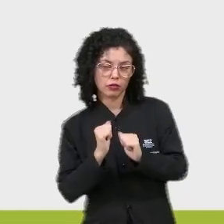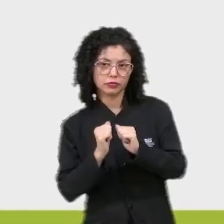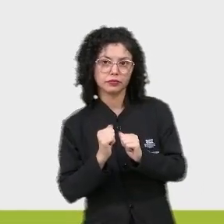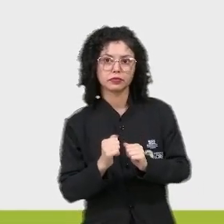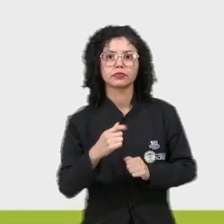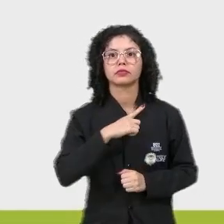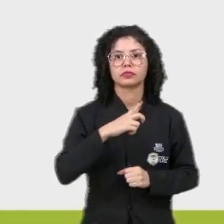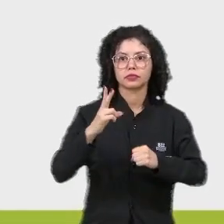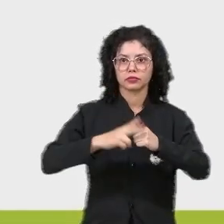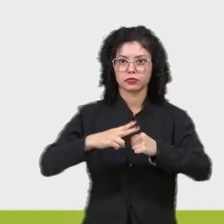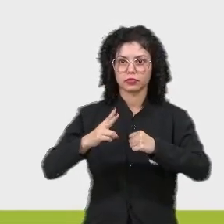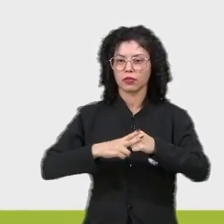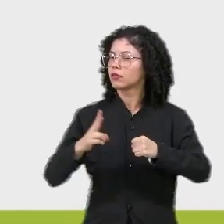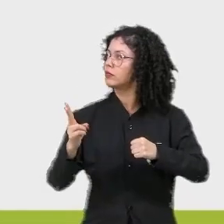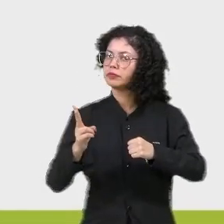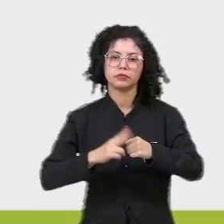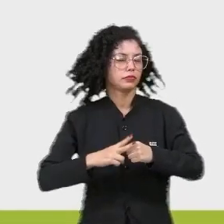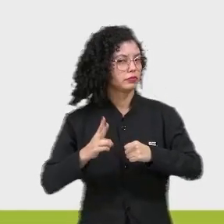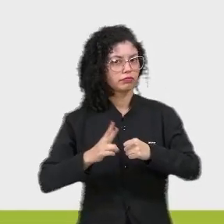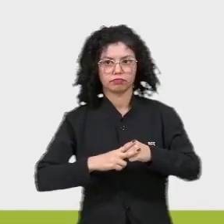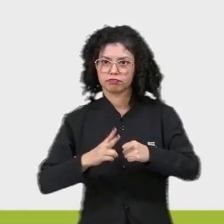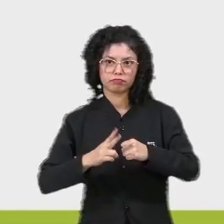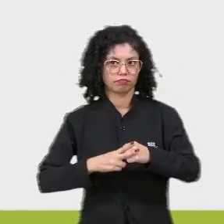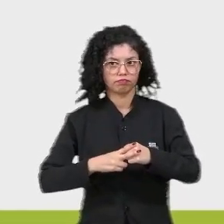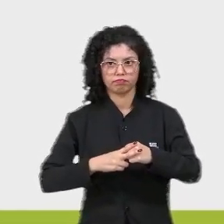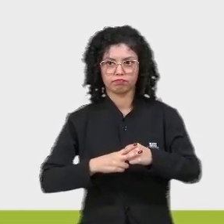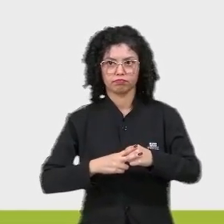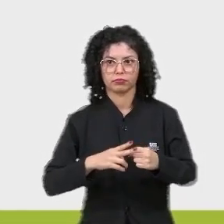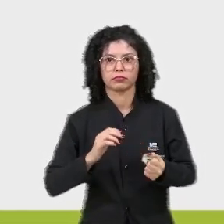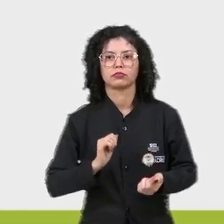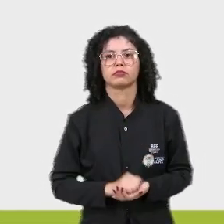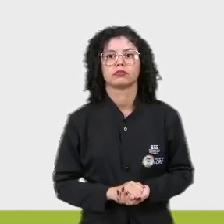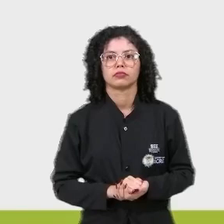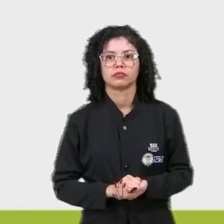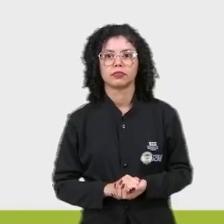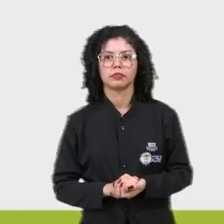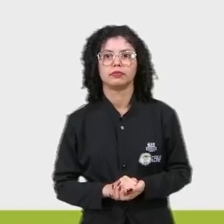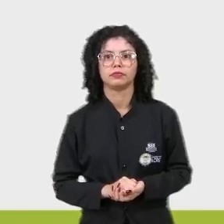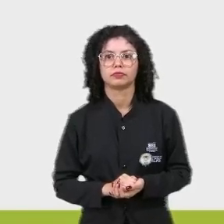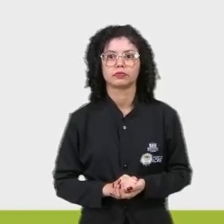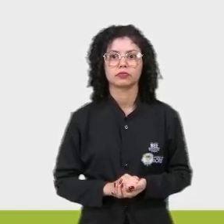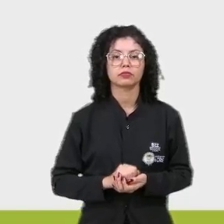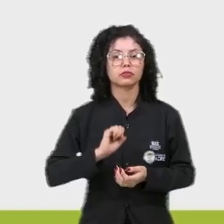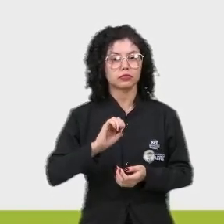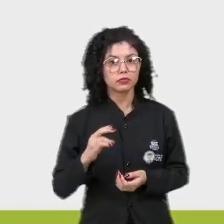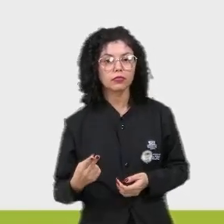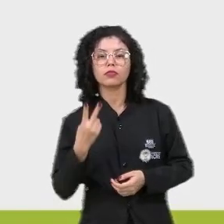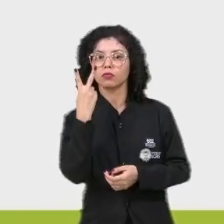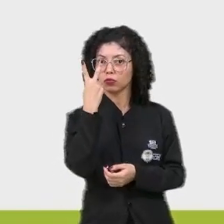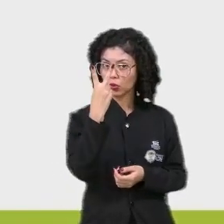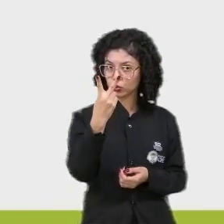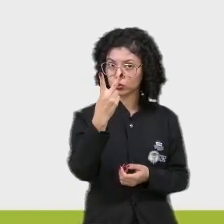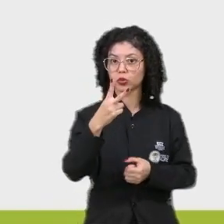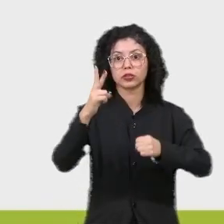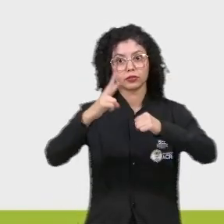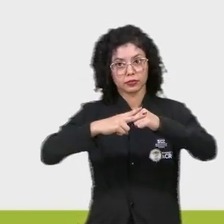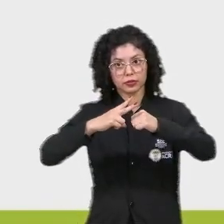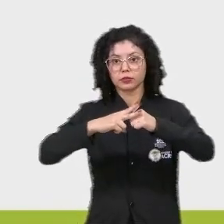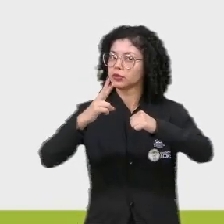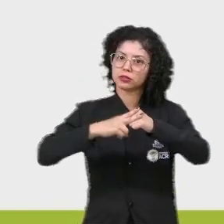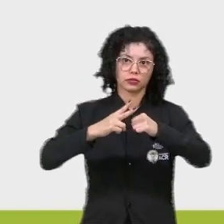podem ser verbais, ou seja, ter apenas palavras, não verbais, quando eu tenho